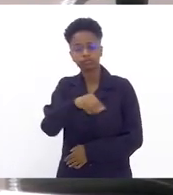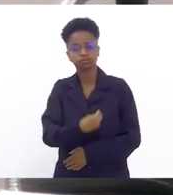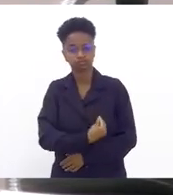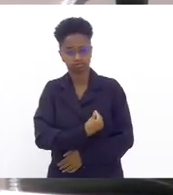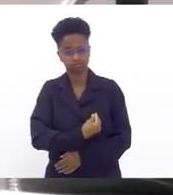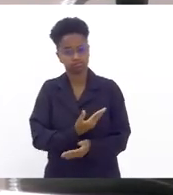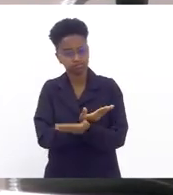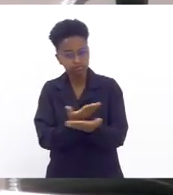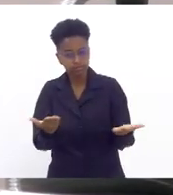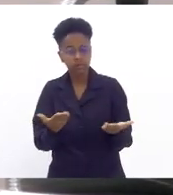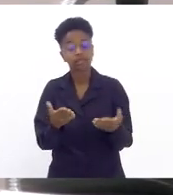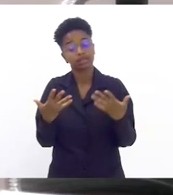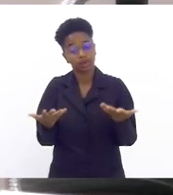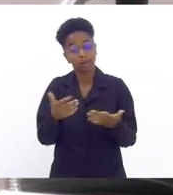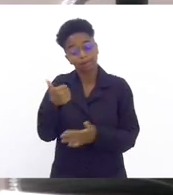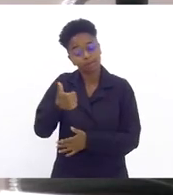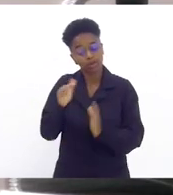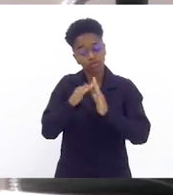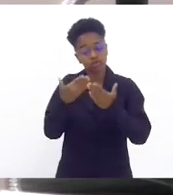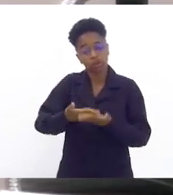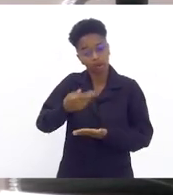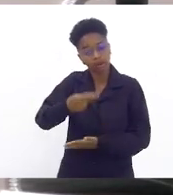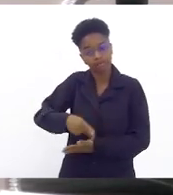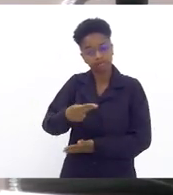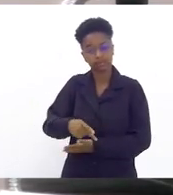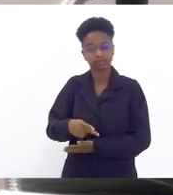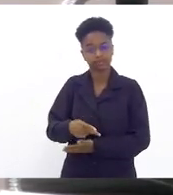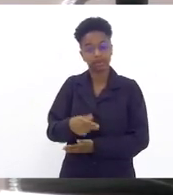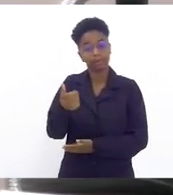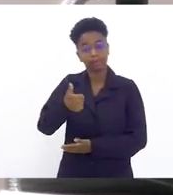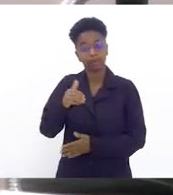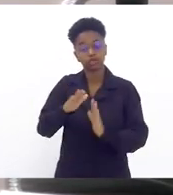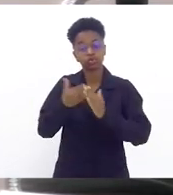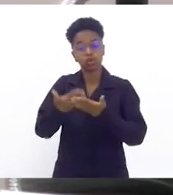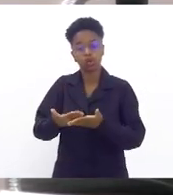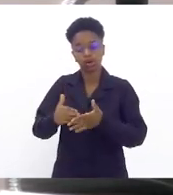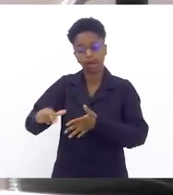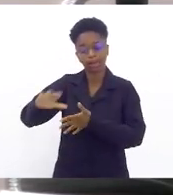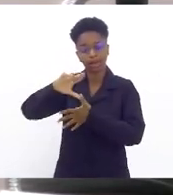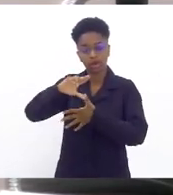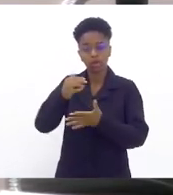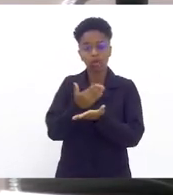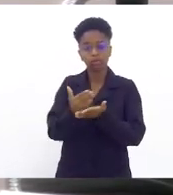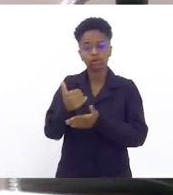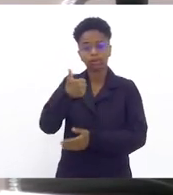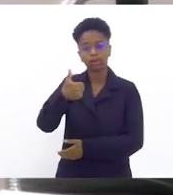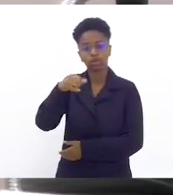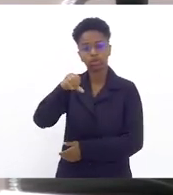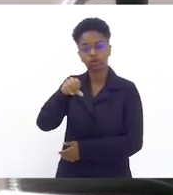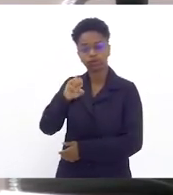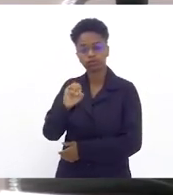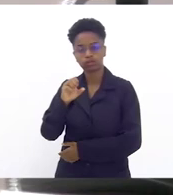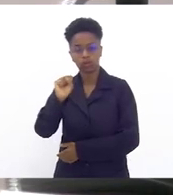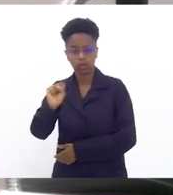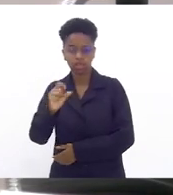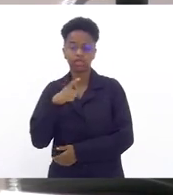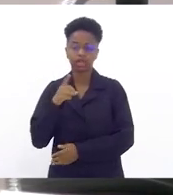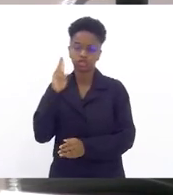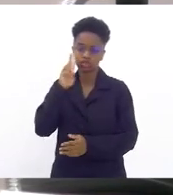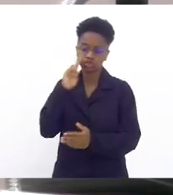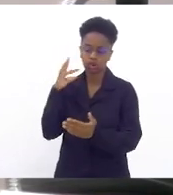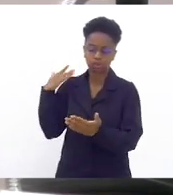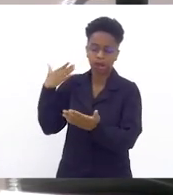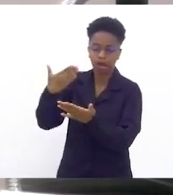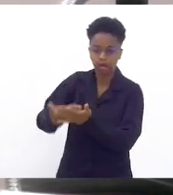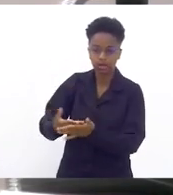é a primeira escola né Eu acho que representa muito isso para o nosso estado a primeira escola da América Latina de desde 1908 que tem todo uma história que tem todo